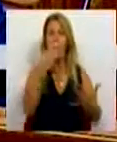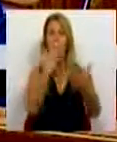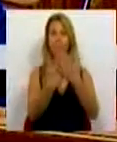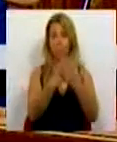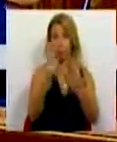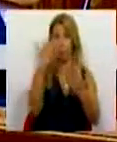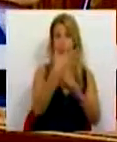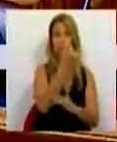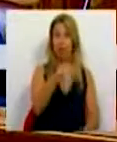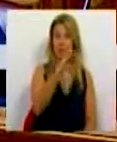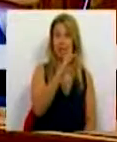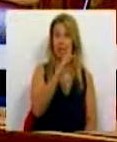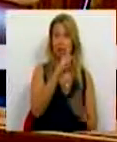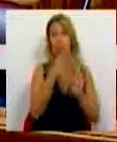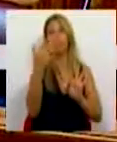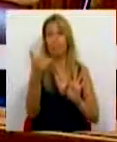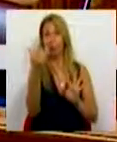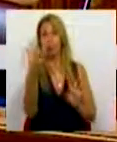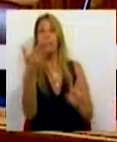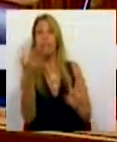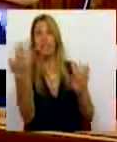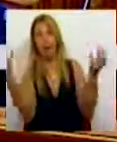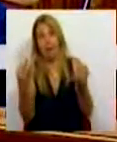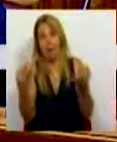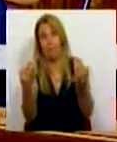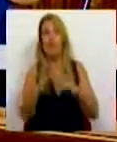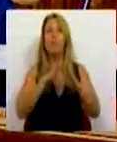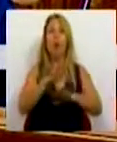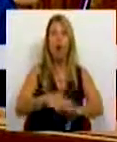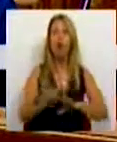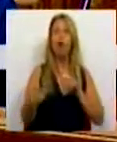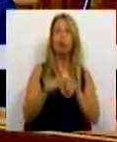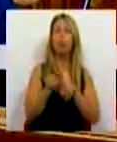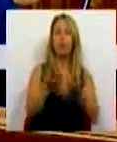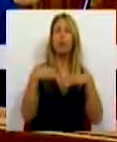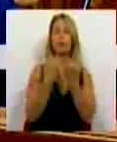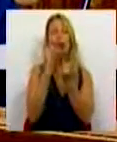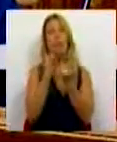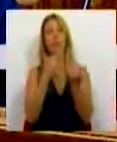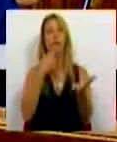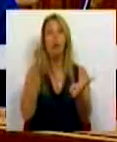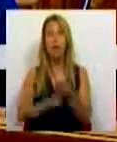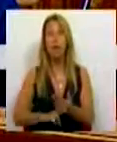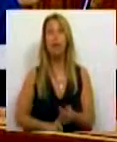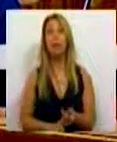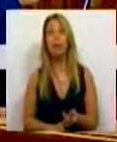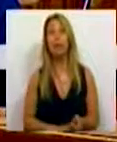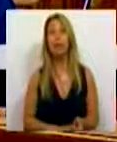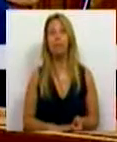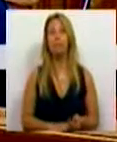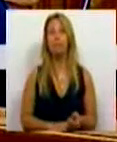depois em 2017, com, de facto, o reforço das políticas sociais, para uma realidade que é uma